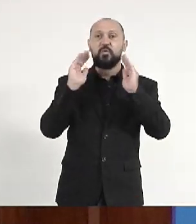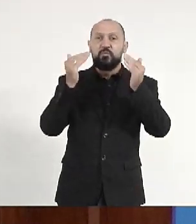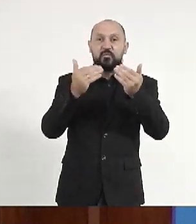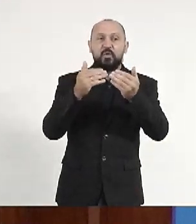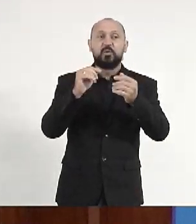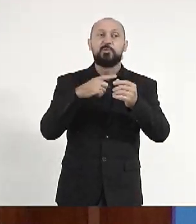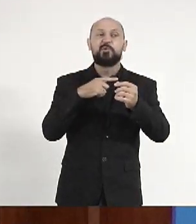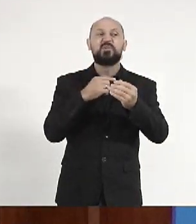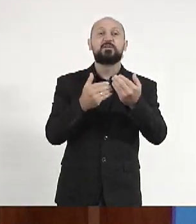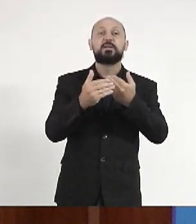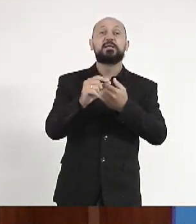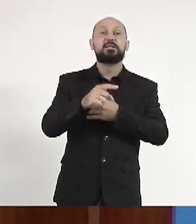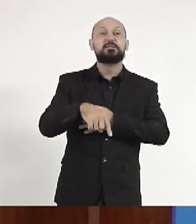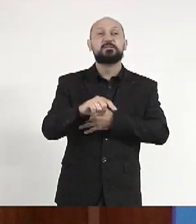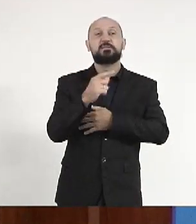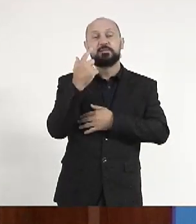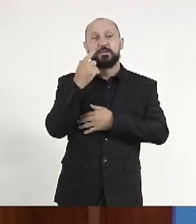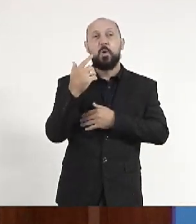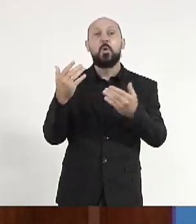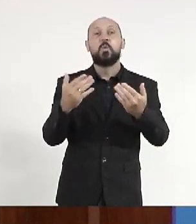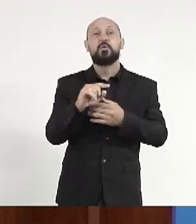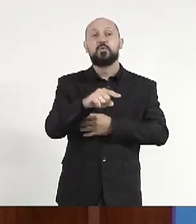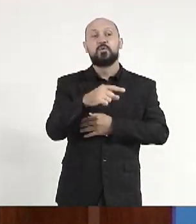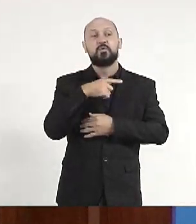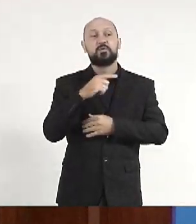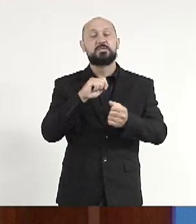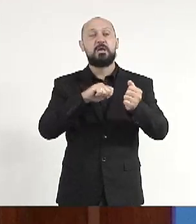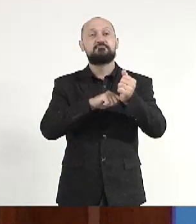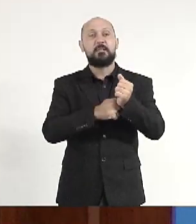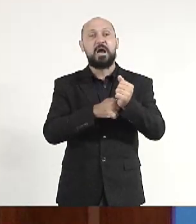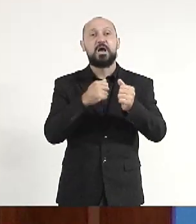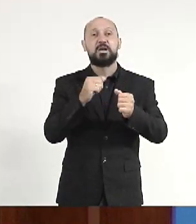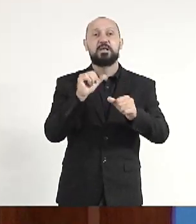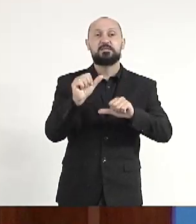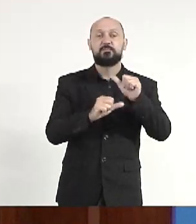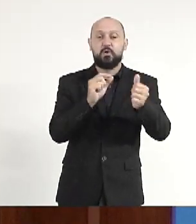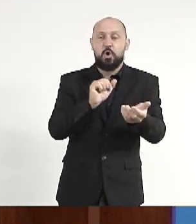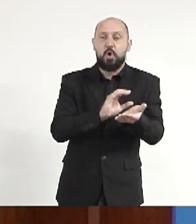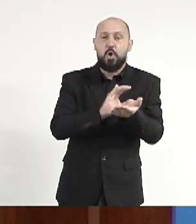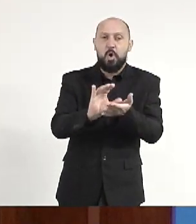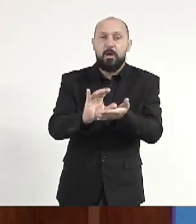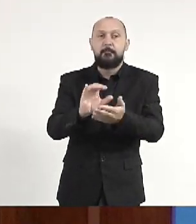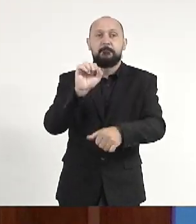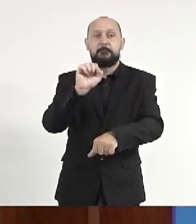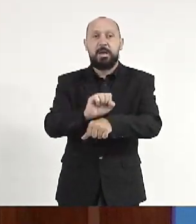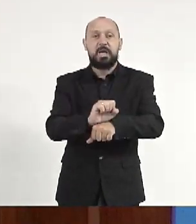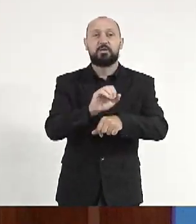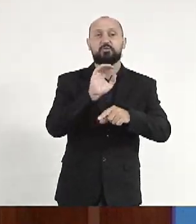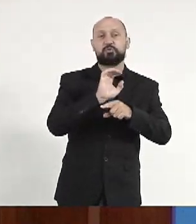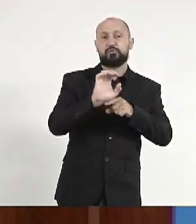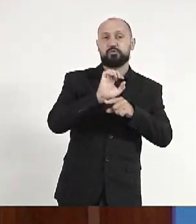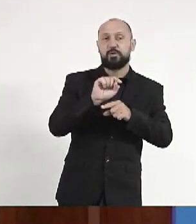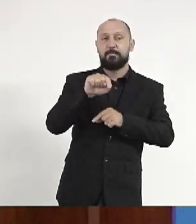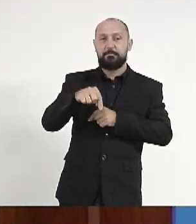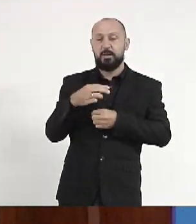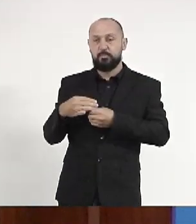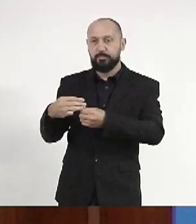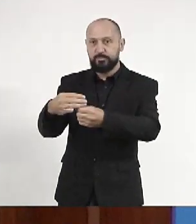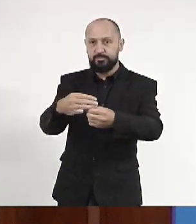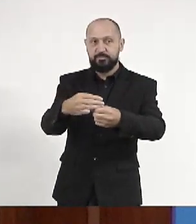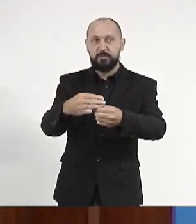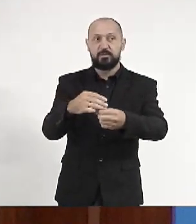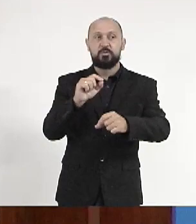que tira daqueles que nós estamos no dia a dia. Ora, você suspende toda a transferência de recursos do Estado para os